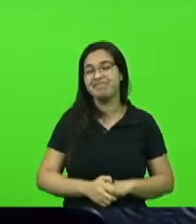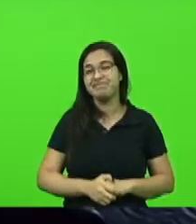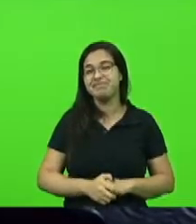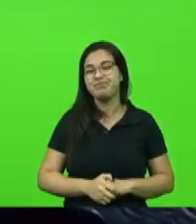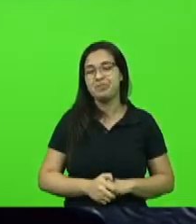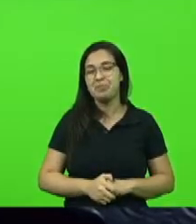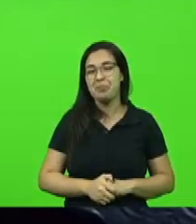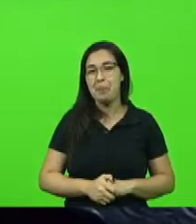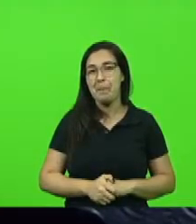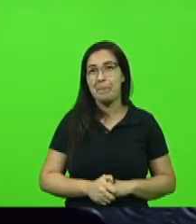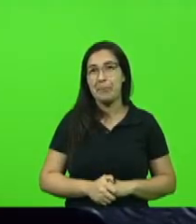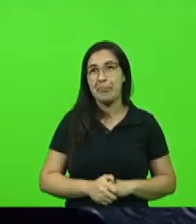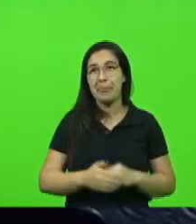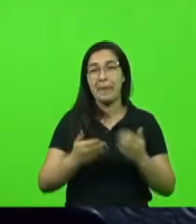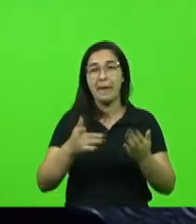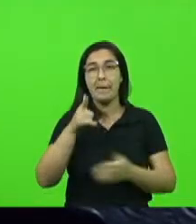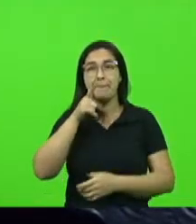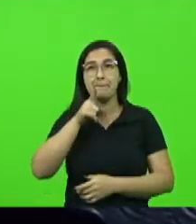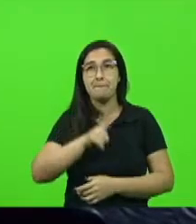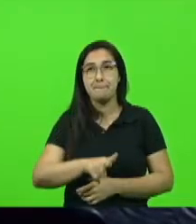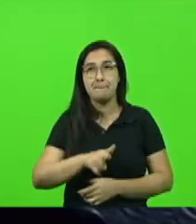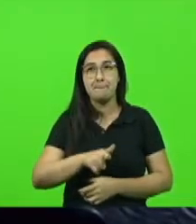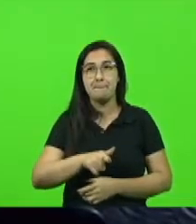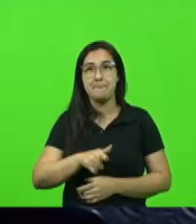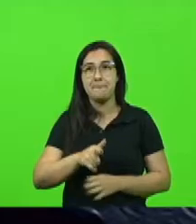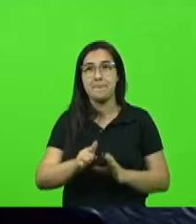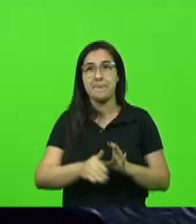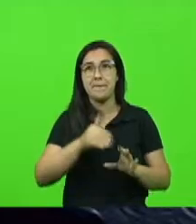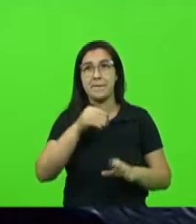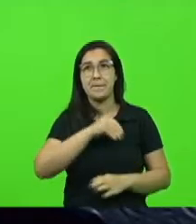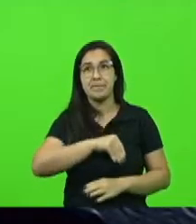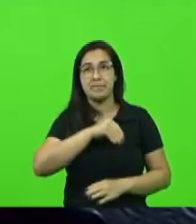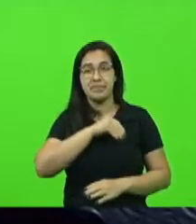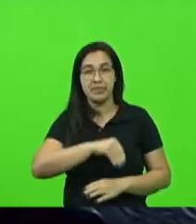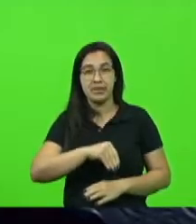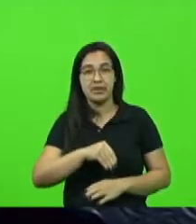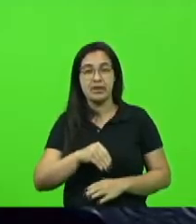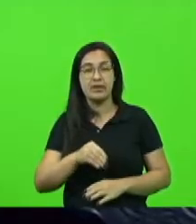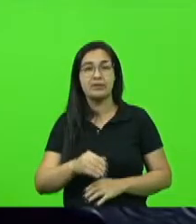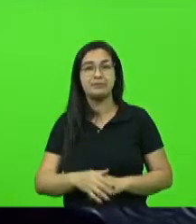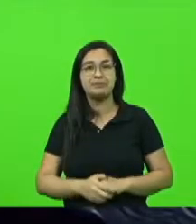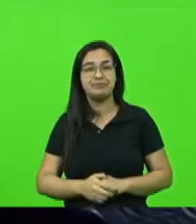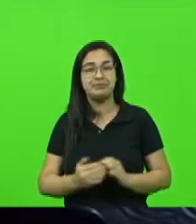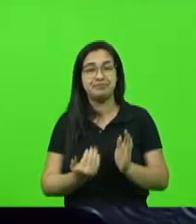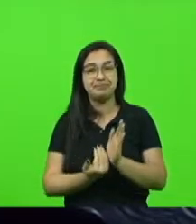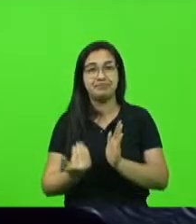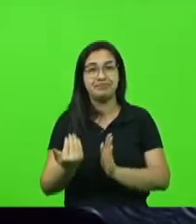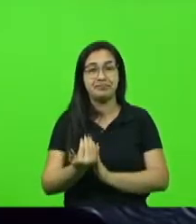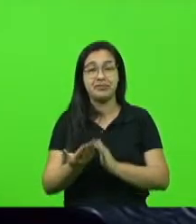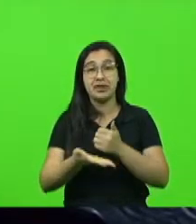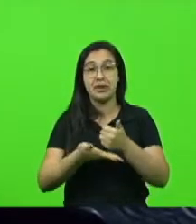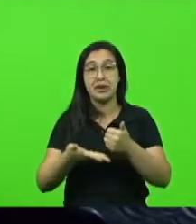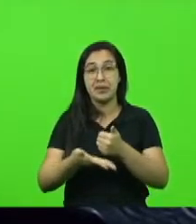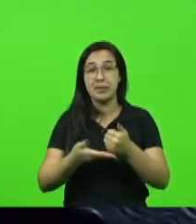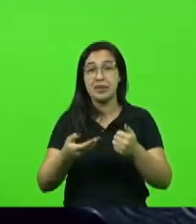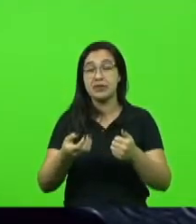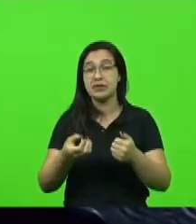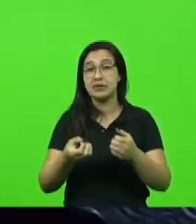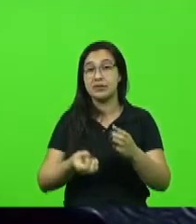elas conseguem receber salários acima do mínimo nacional. O piso salarial estadual foi criado pela Lei Complementar nº